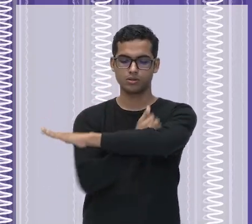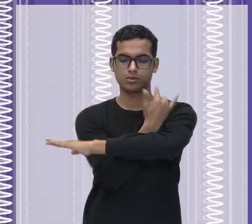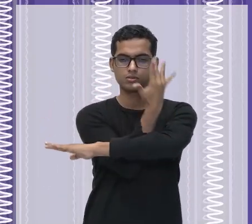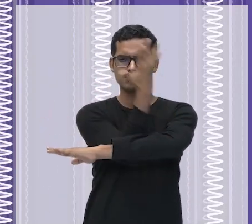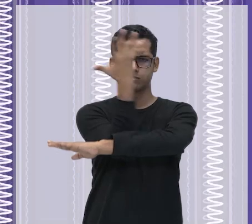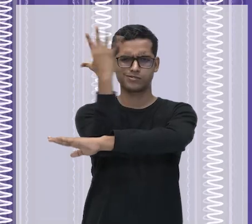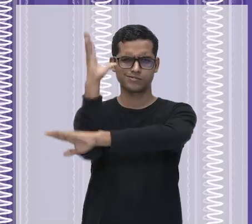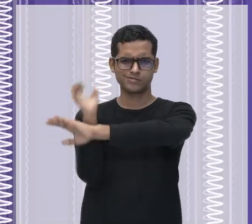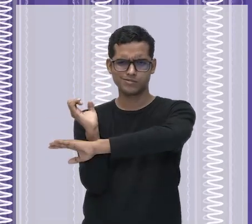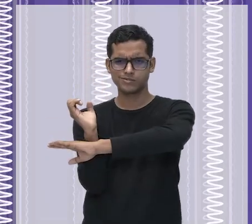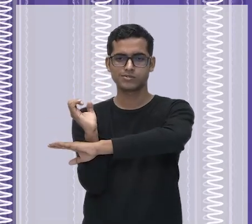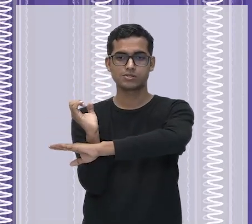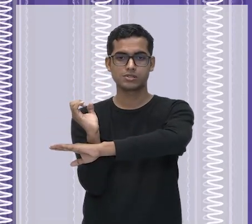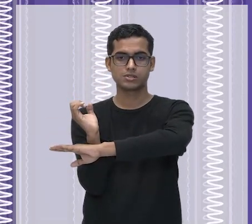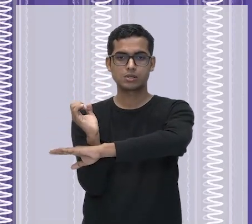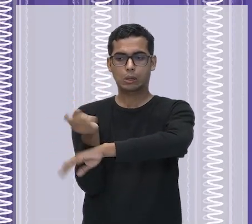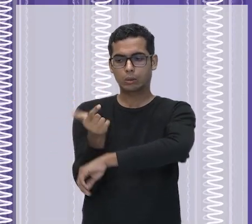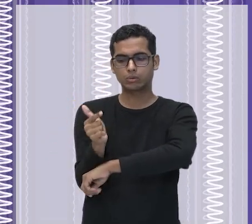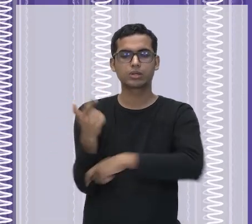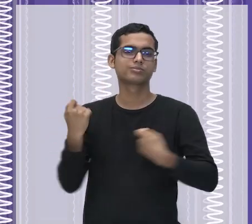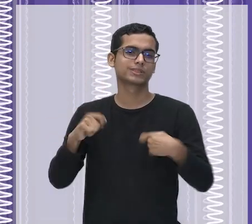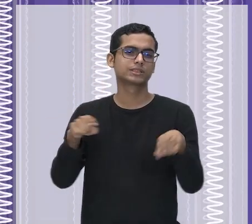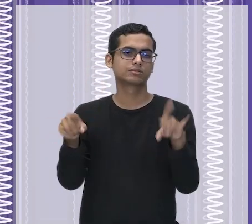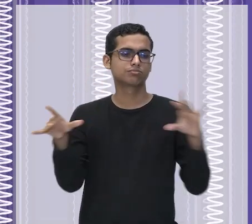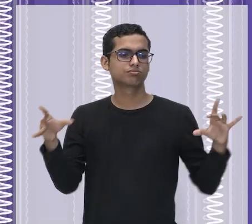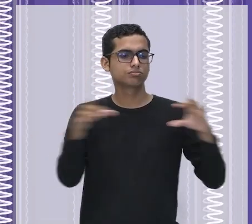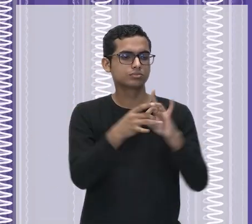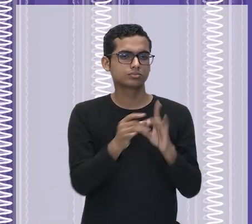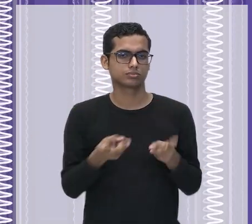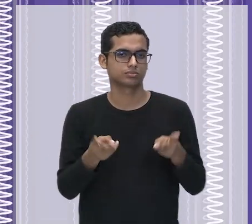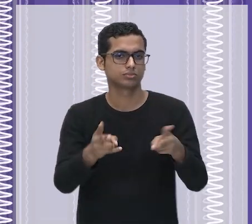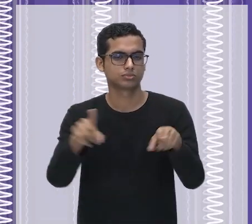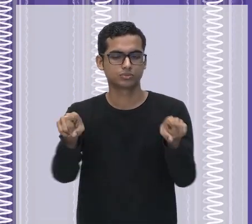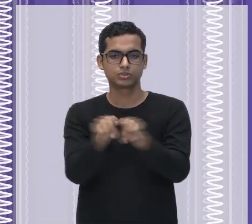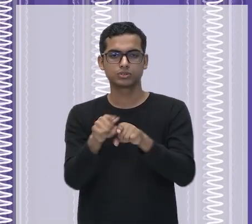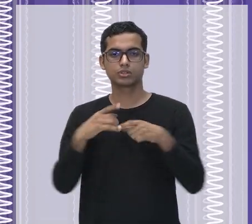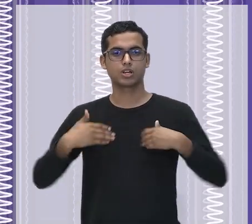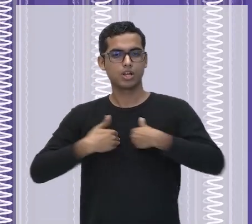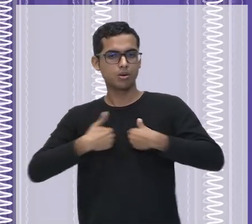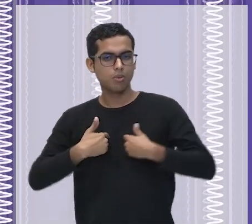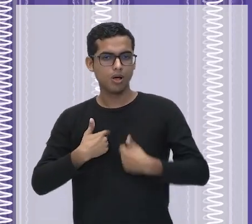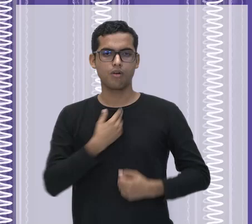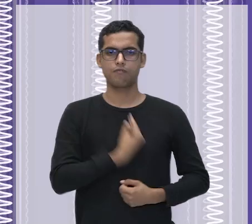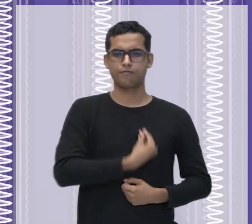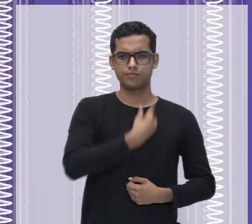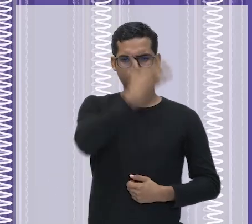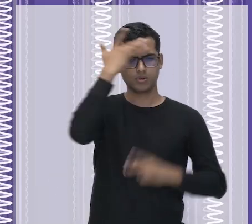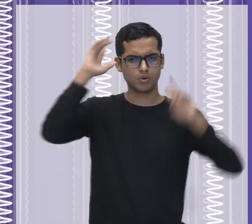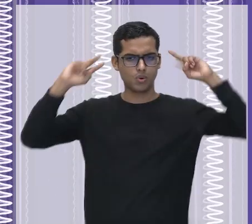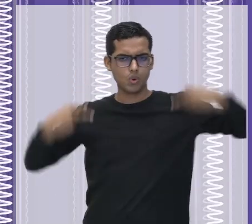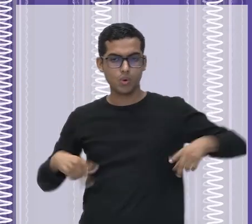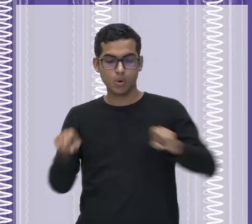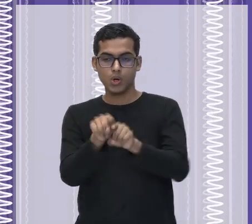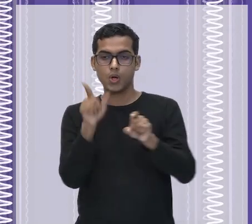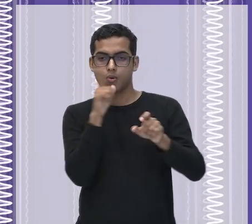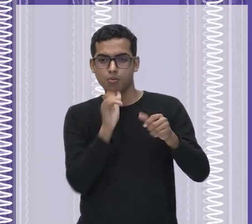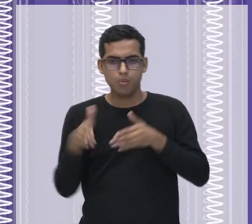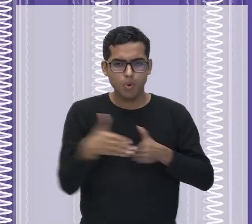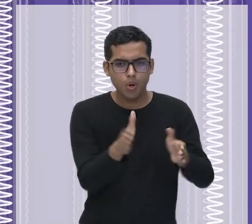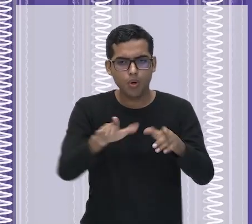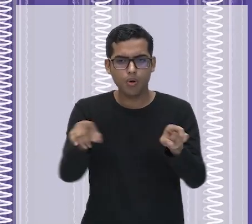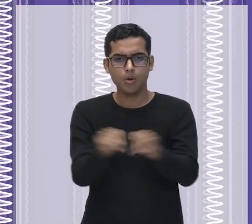de reverência com a flora, com a fauna, com a vida dos rios, dos lagos, dos